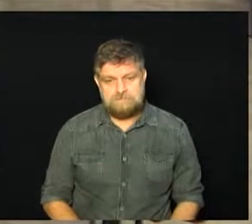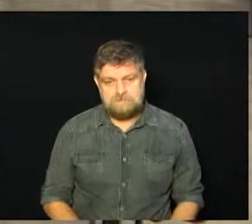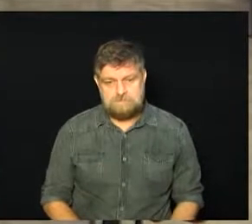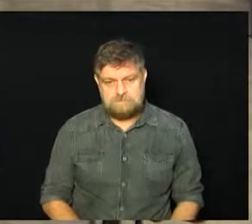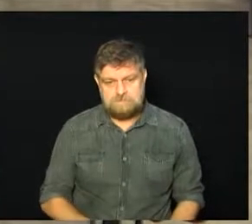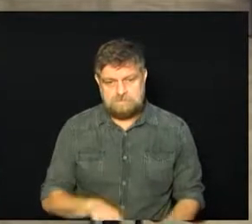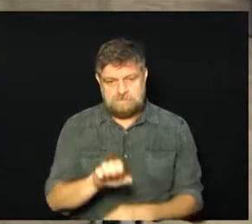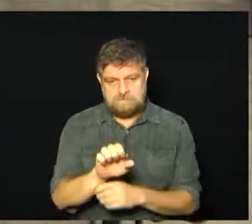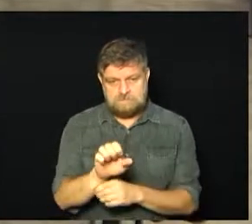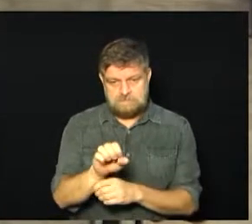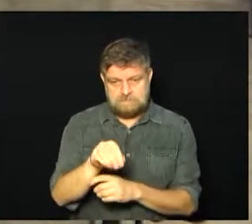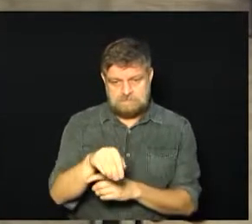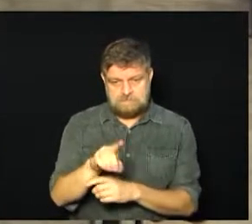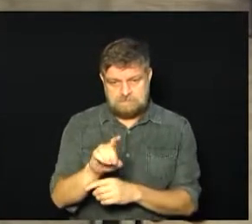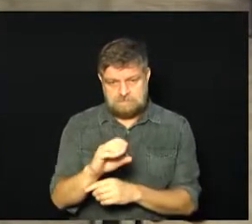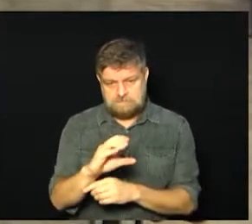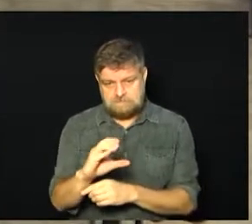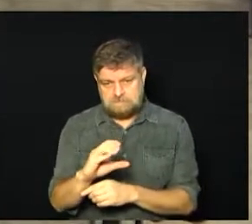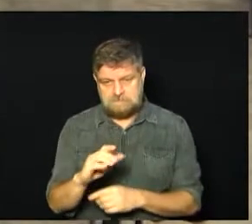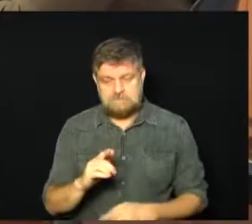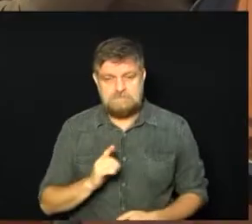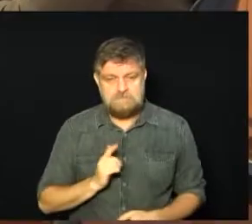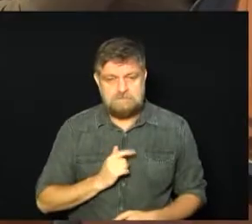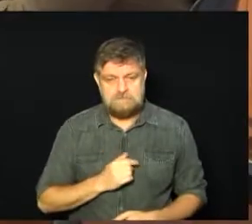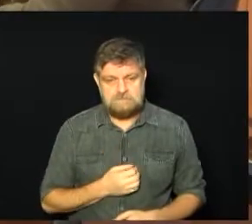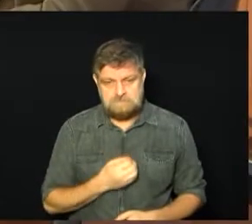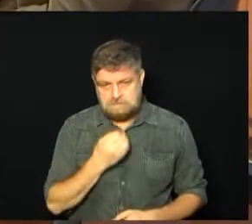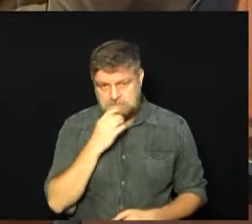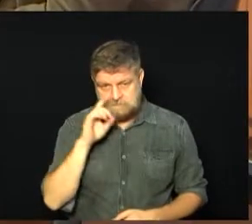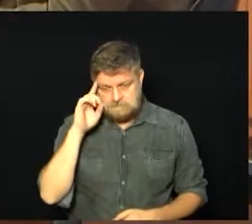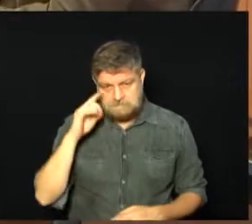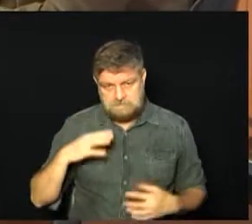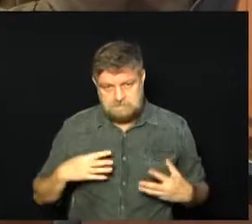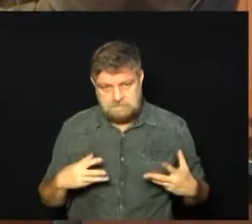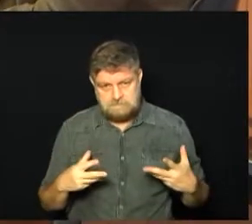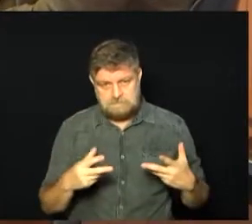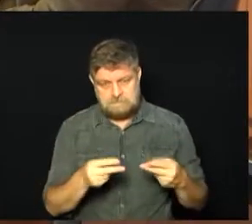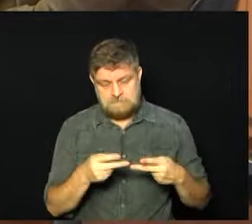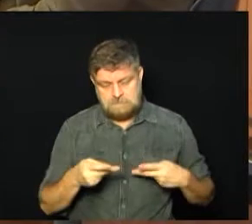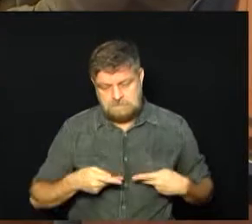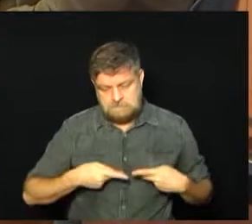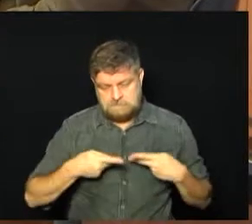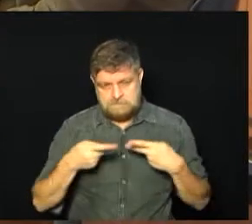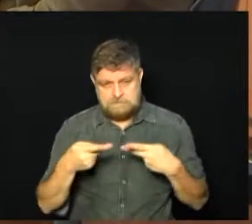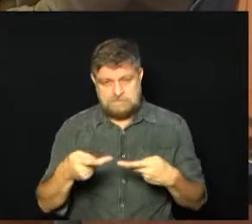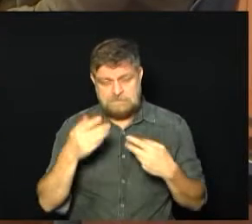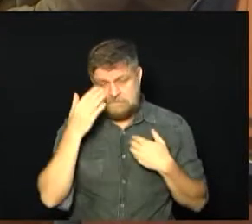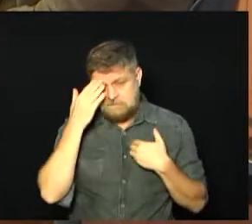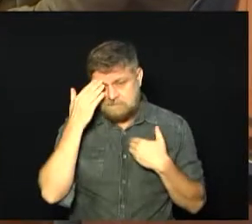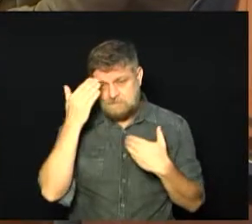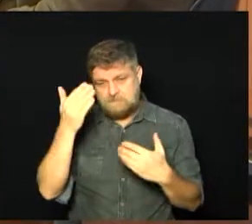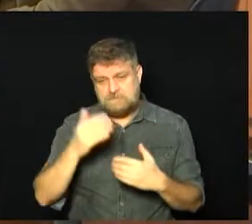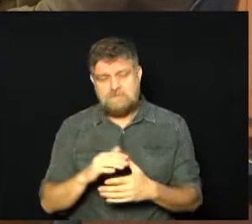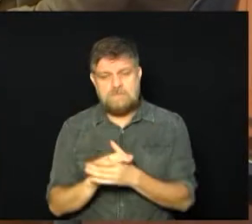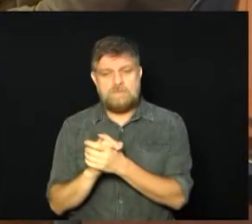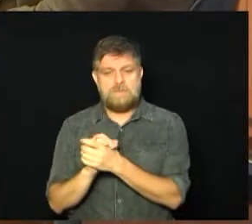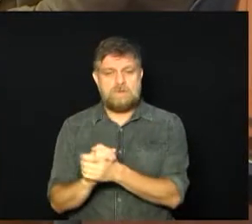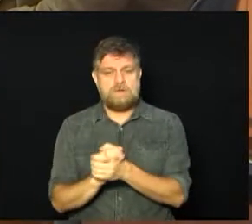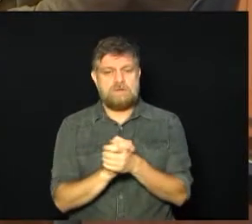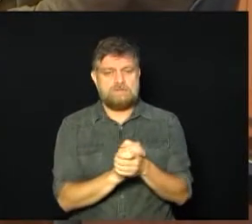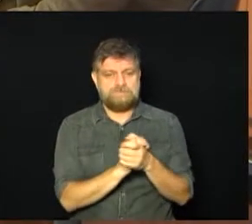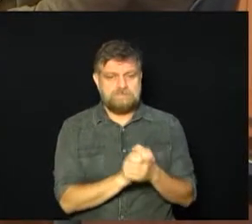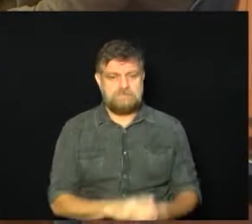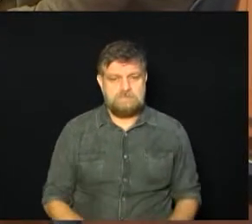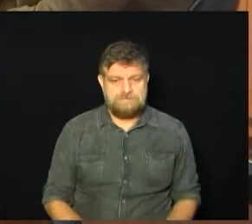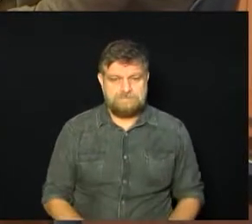vereador que preside essa sessão, agradeço o convite, em nome de quem também cumprimento aqui todos os